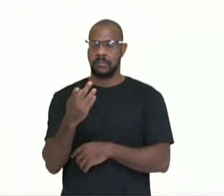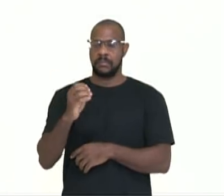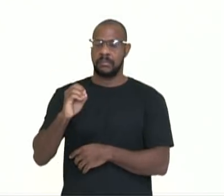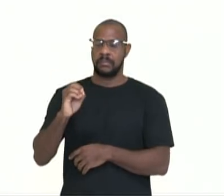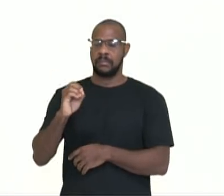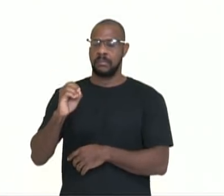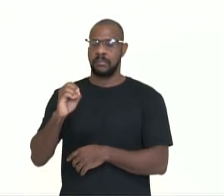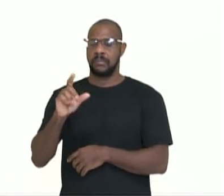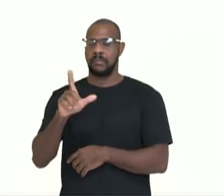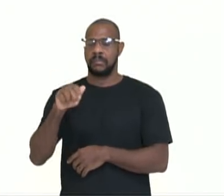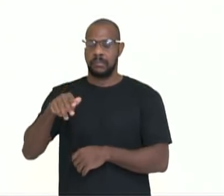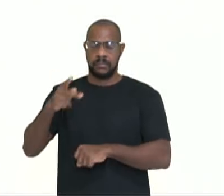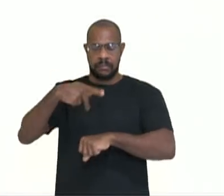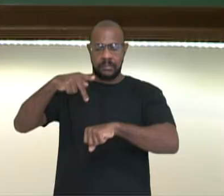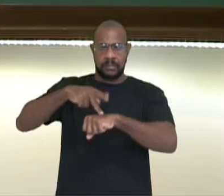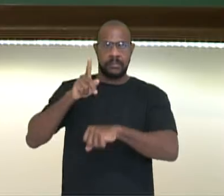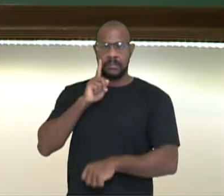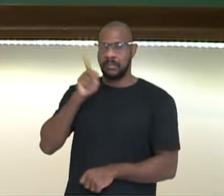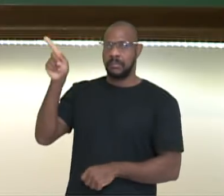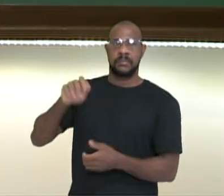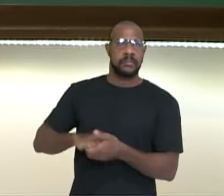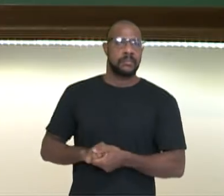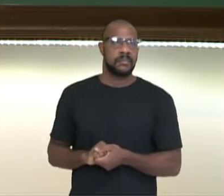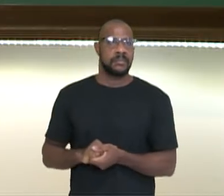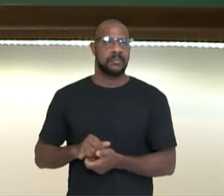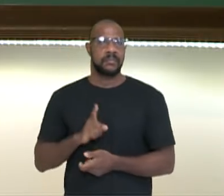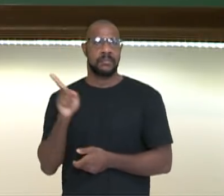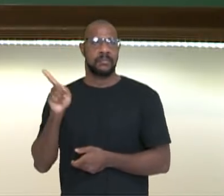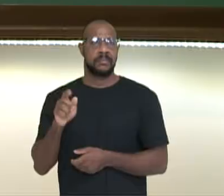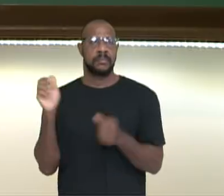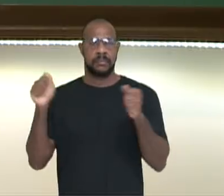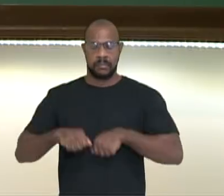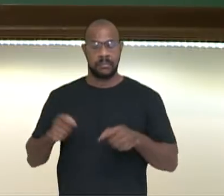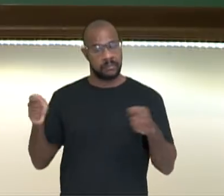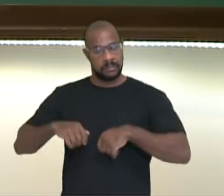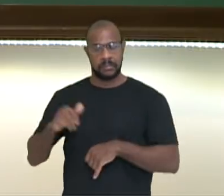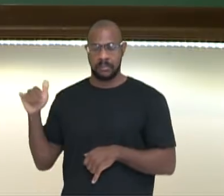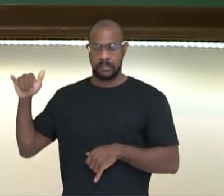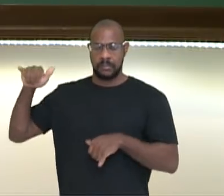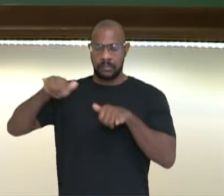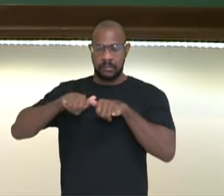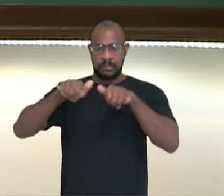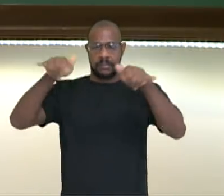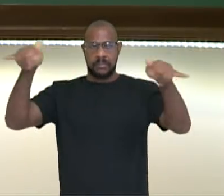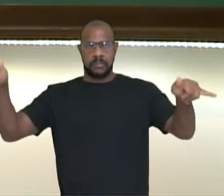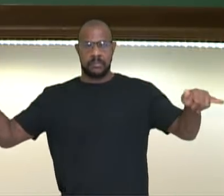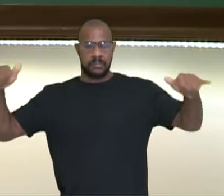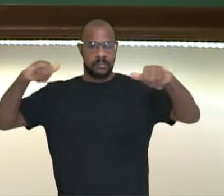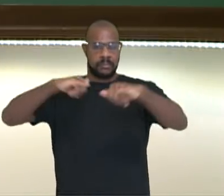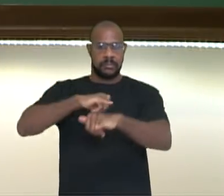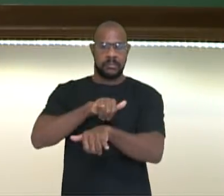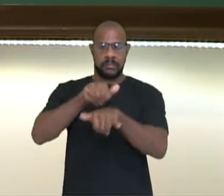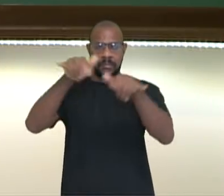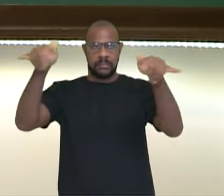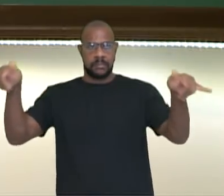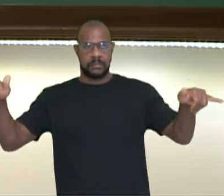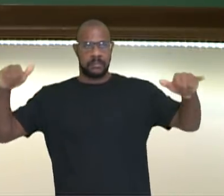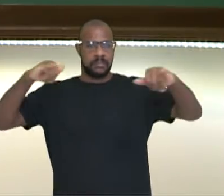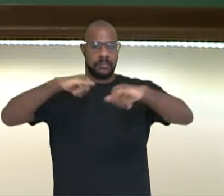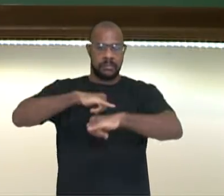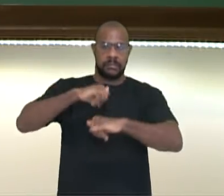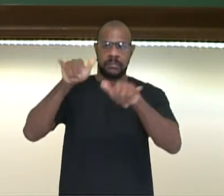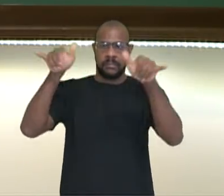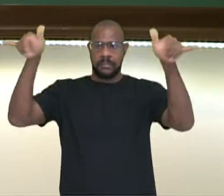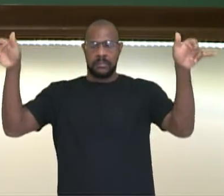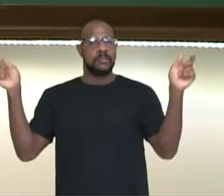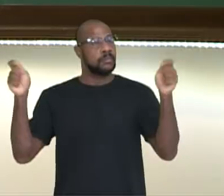é chamada pista infinita. Por quê? Porque podem pousar ou decolar 2 ou mais aviões. Eu li lá 2 a 3